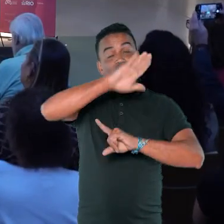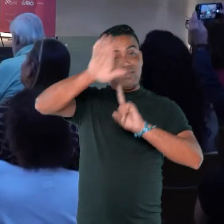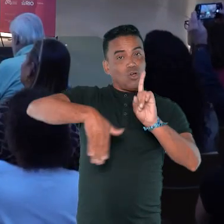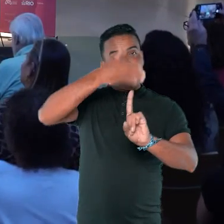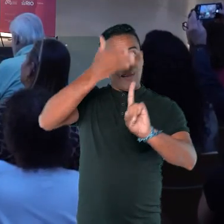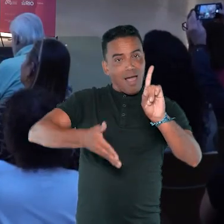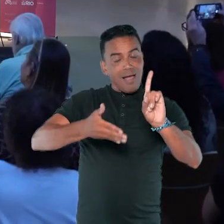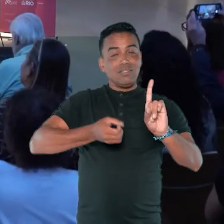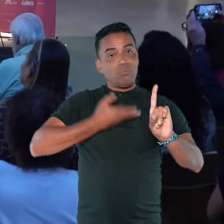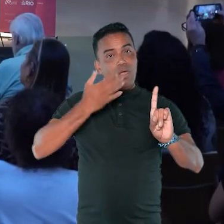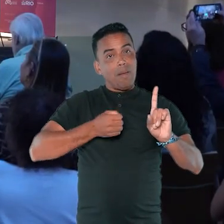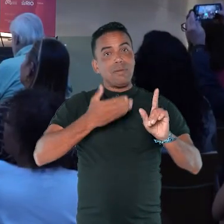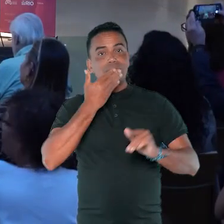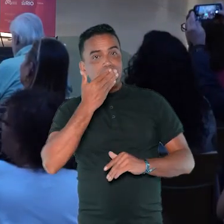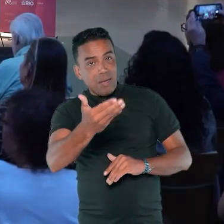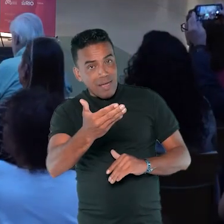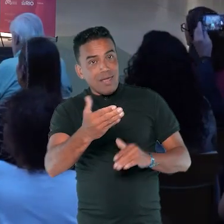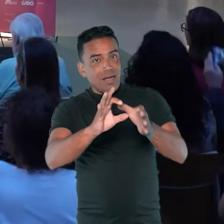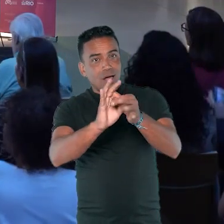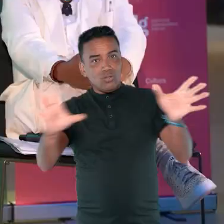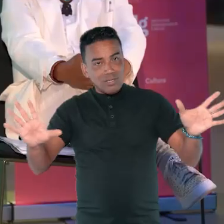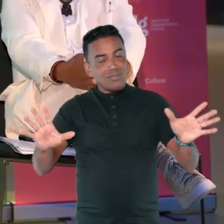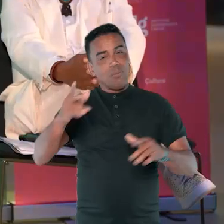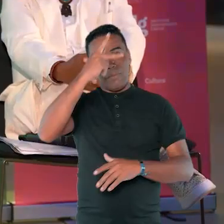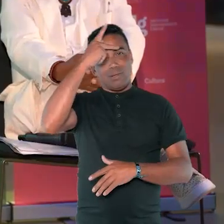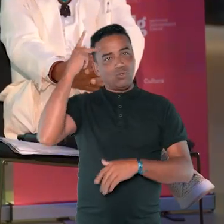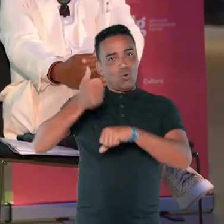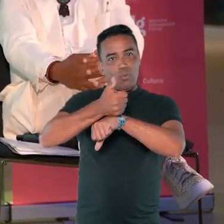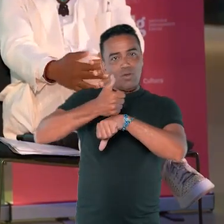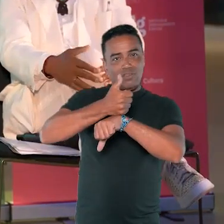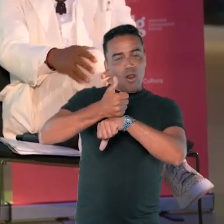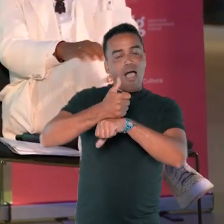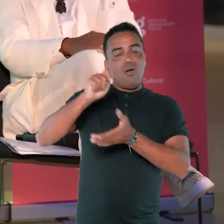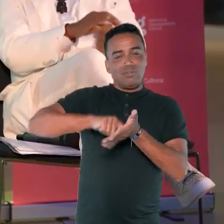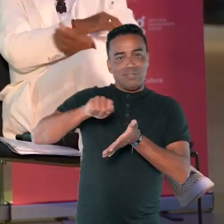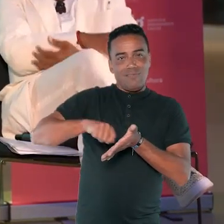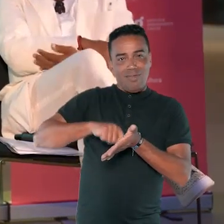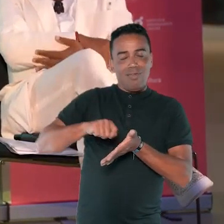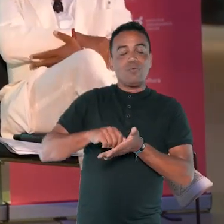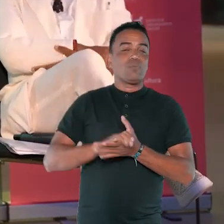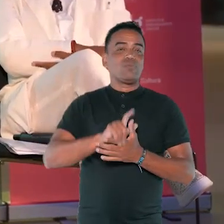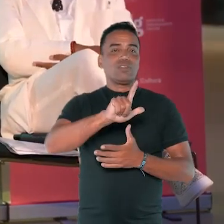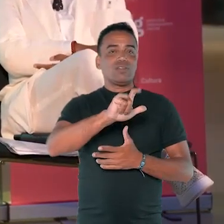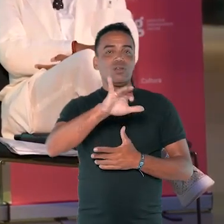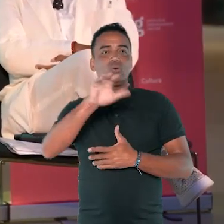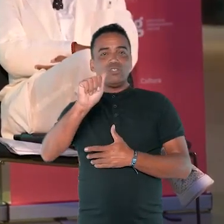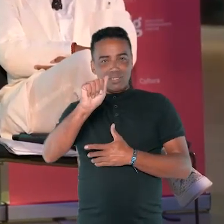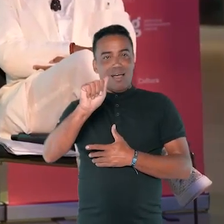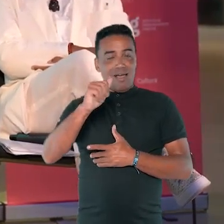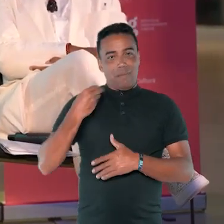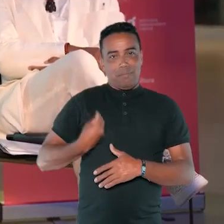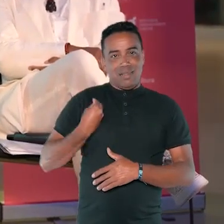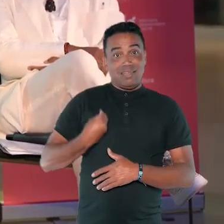mesmo tom de vermelho. Para ler, ela coloca óculos redondos de aro marrom. Ao seu lado se encontra de pé uma mulher